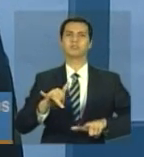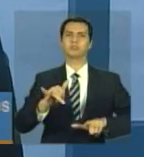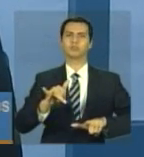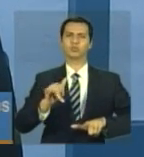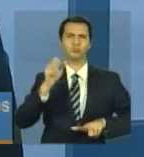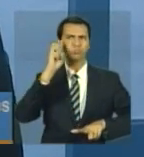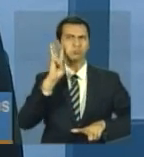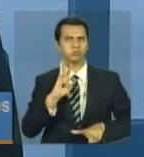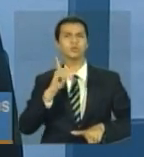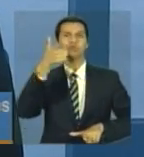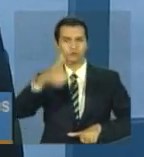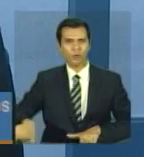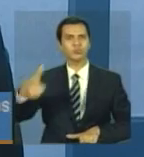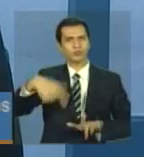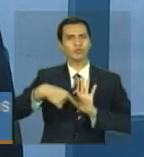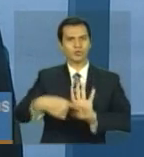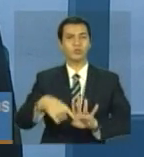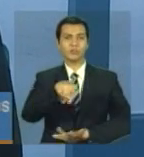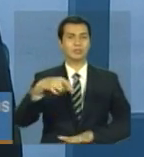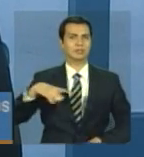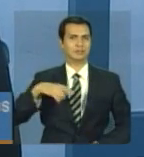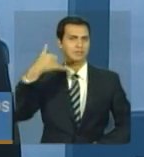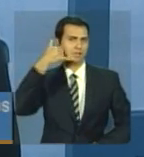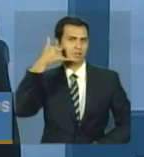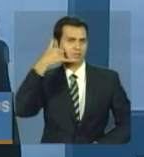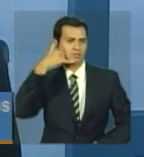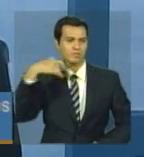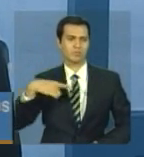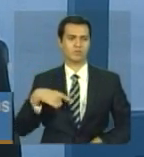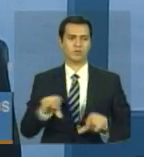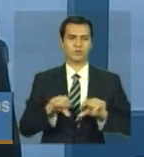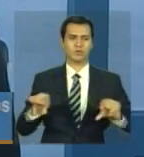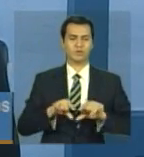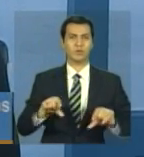que os telefones de contato são os seguintes: